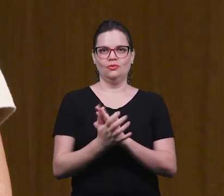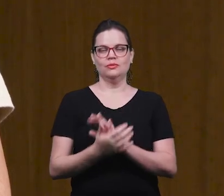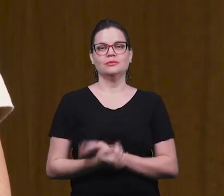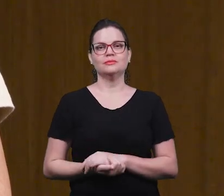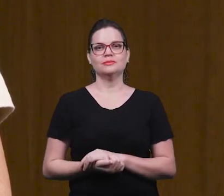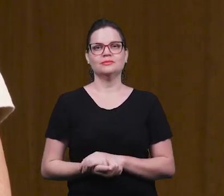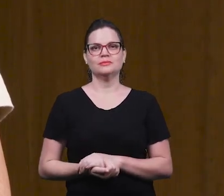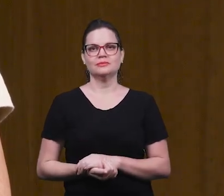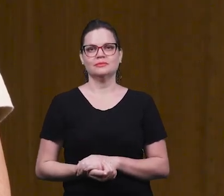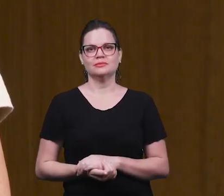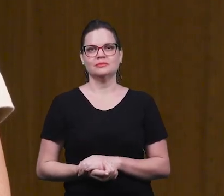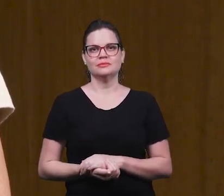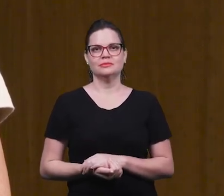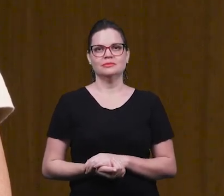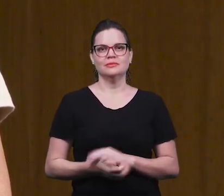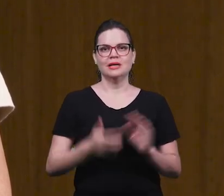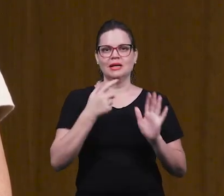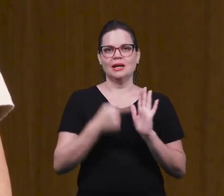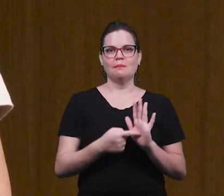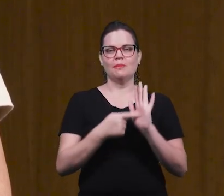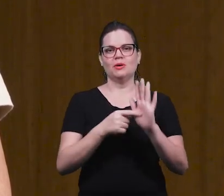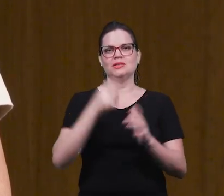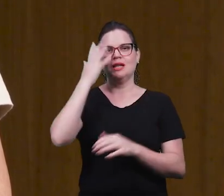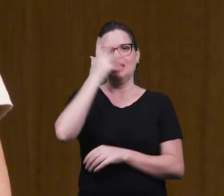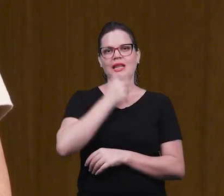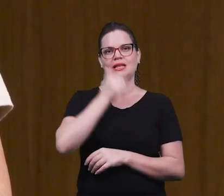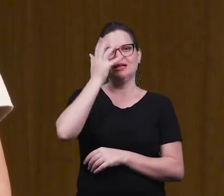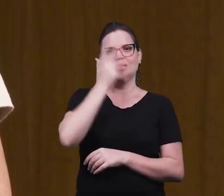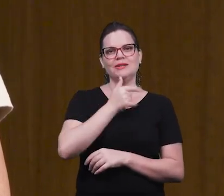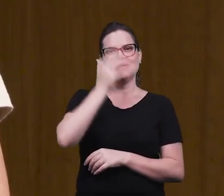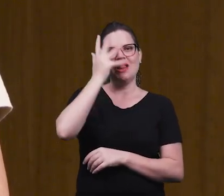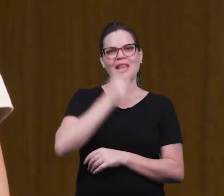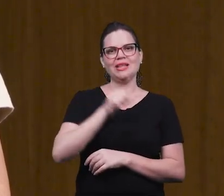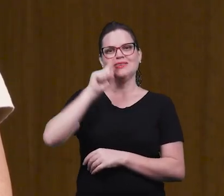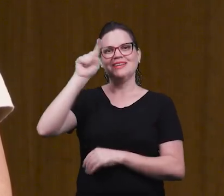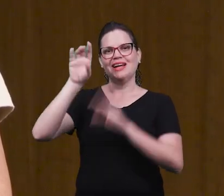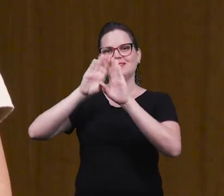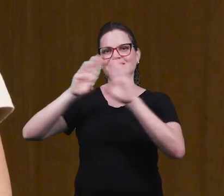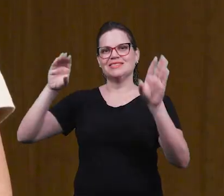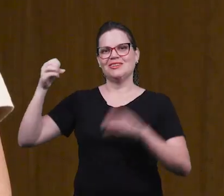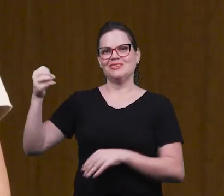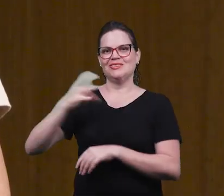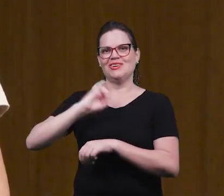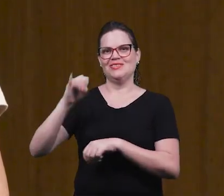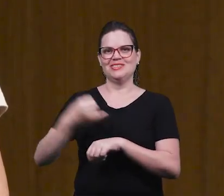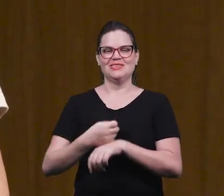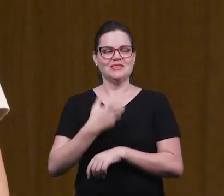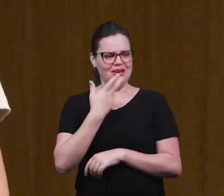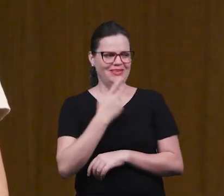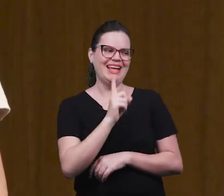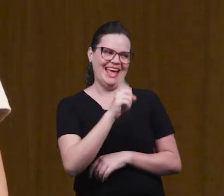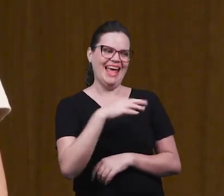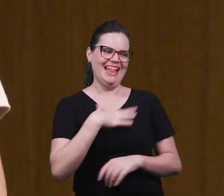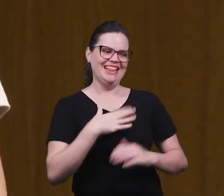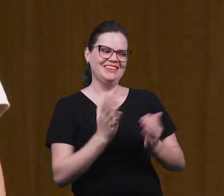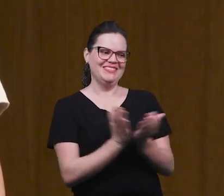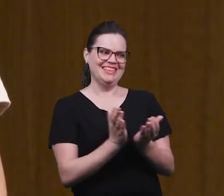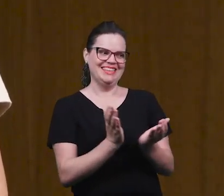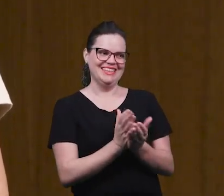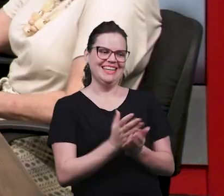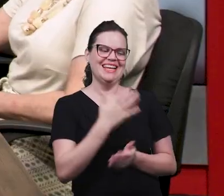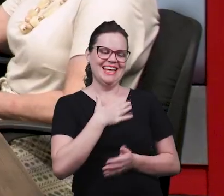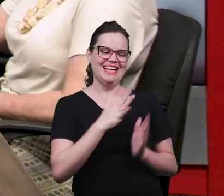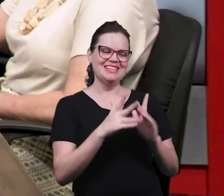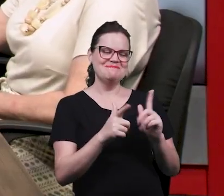um louvor, né? Ela falou um hino, né? Que é assim, lindo, lindo, lindo, é Nova Jerusalém. Aí eu falei assim, ela é da minha igreja.